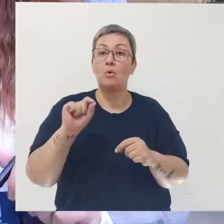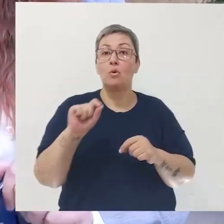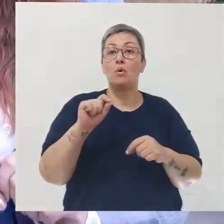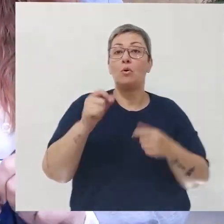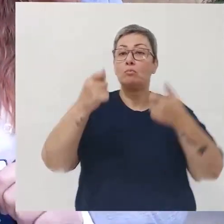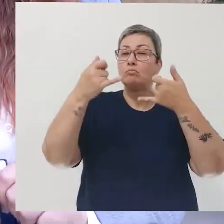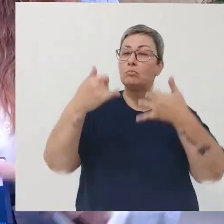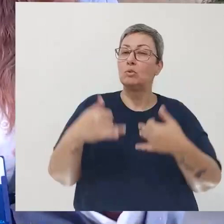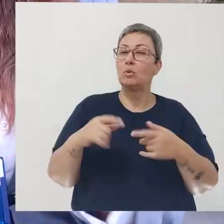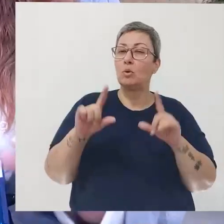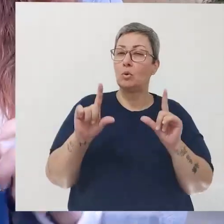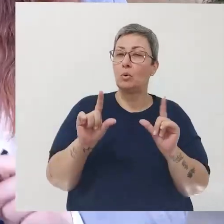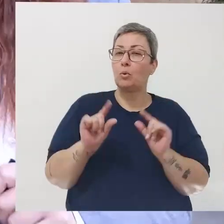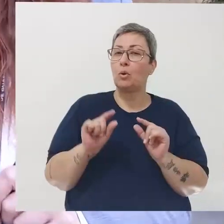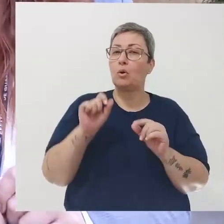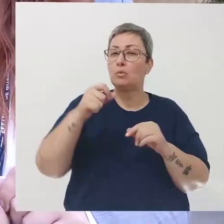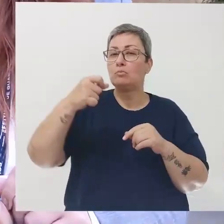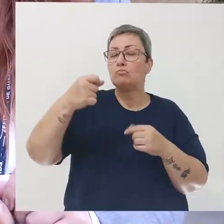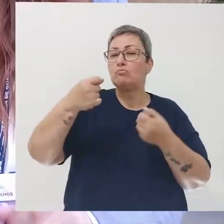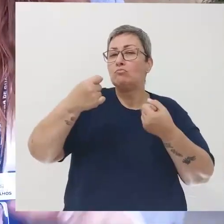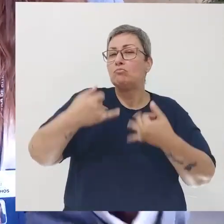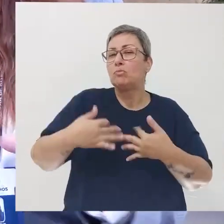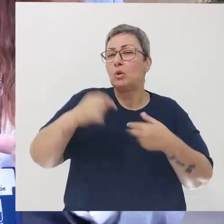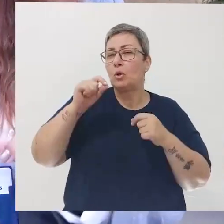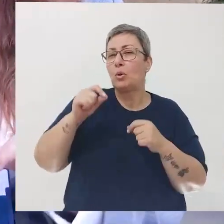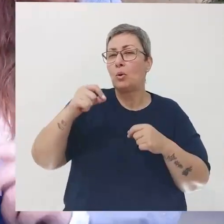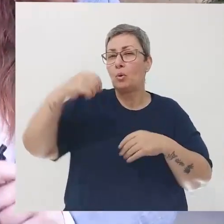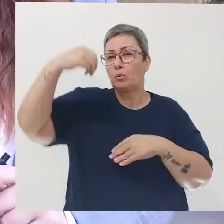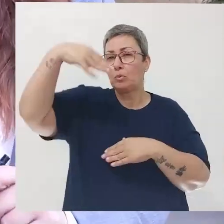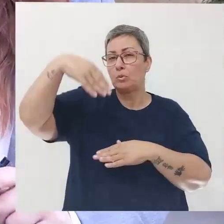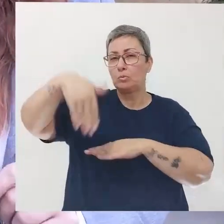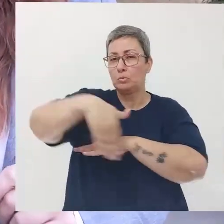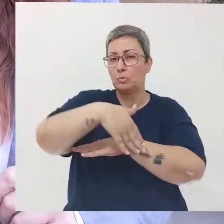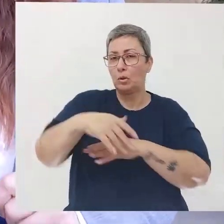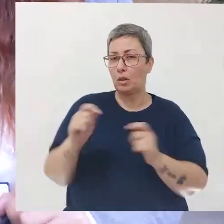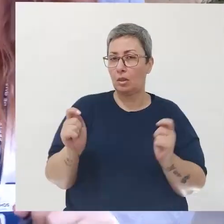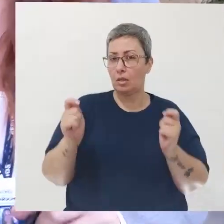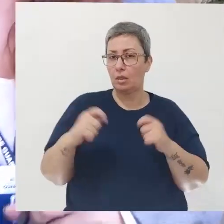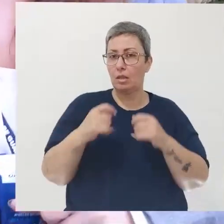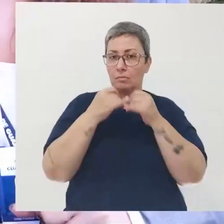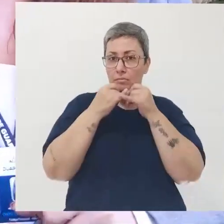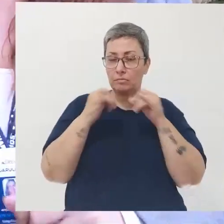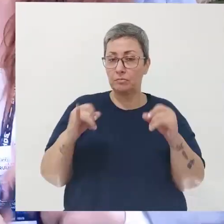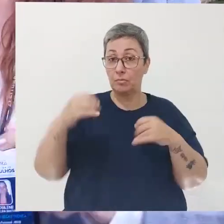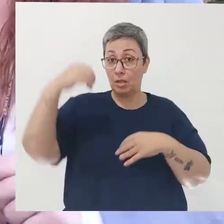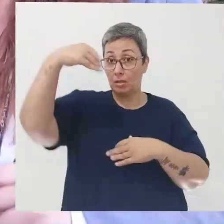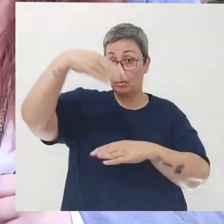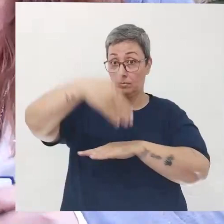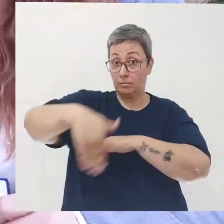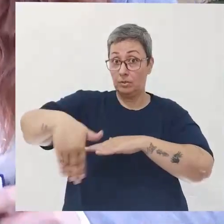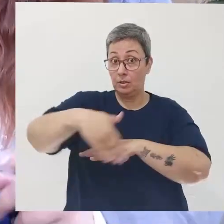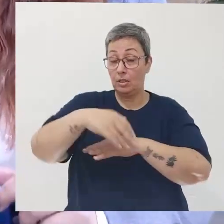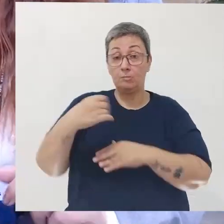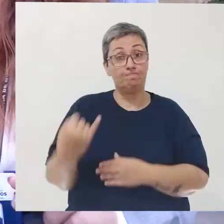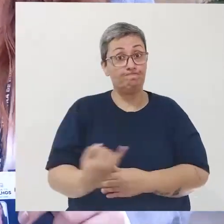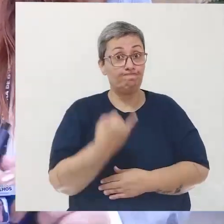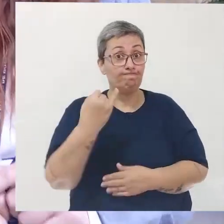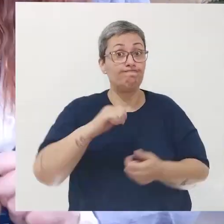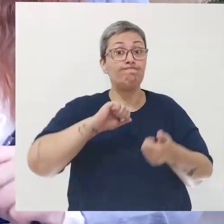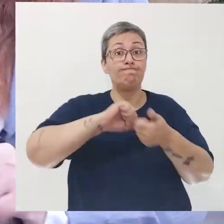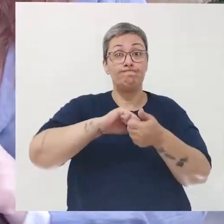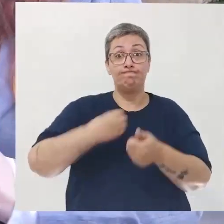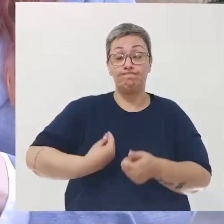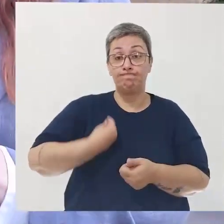aqui hoje para falar um pouquinho sobre iluminação pública e eficientização energética. A iluminação pública é essencial